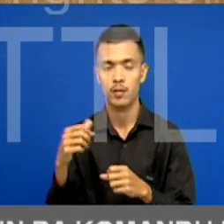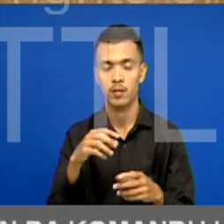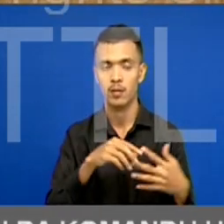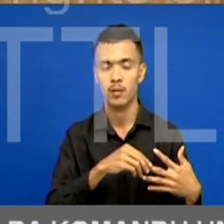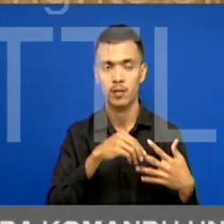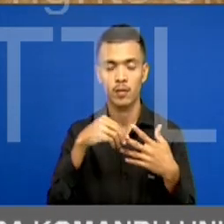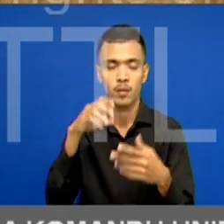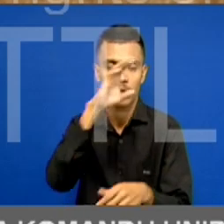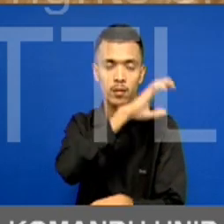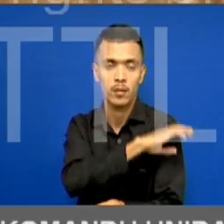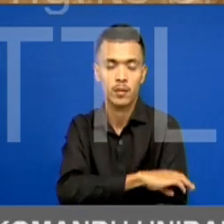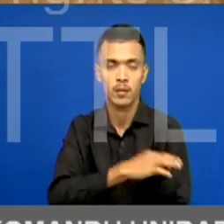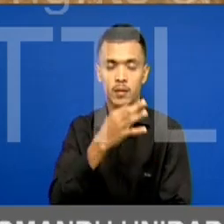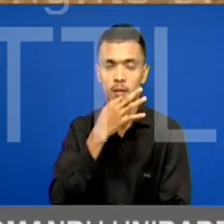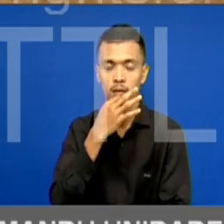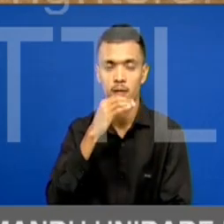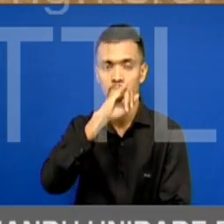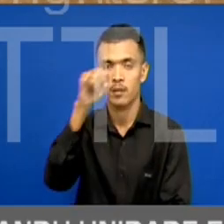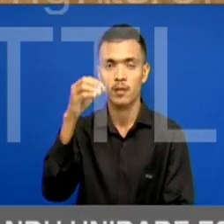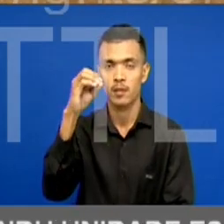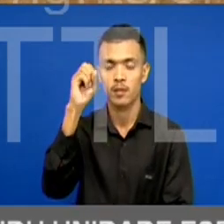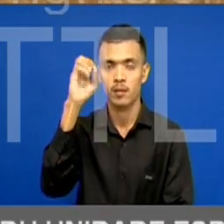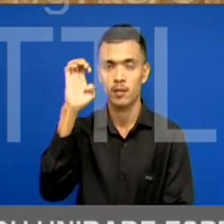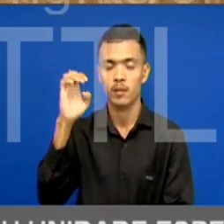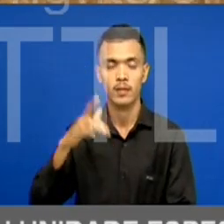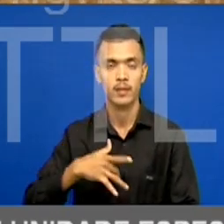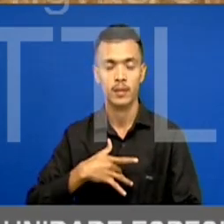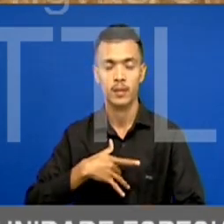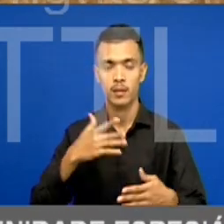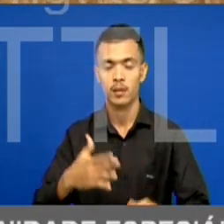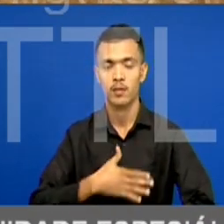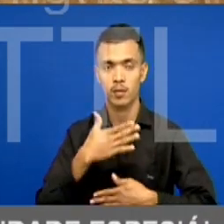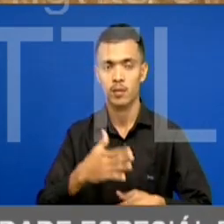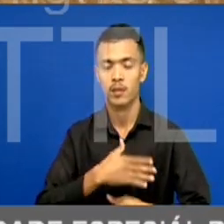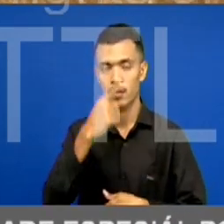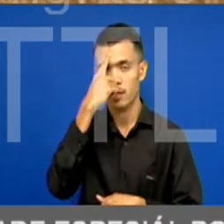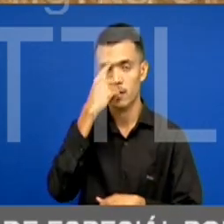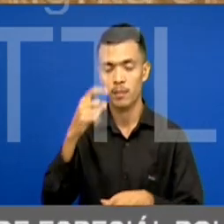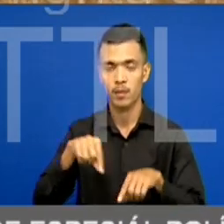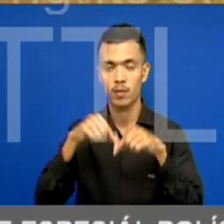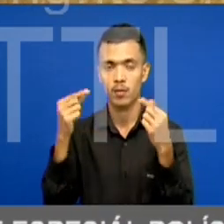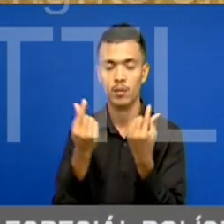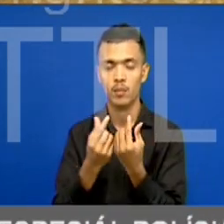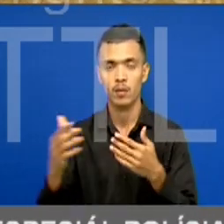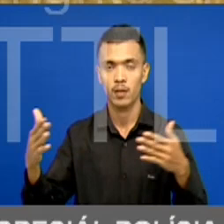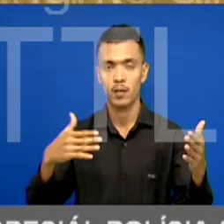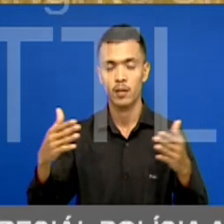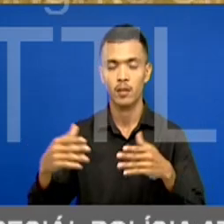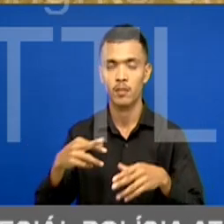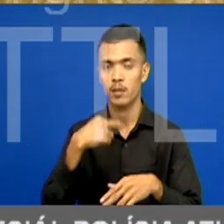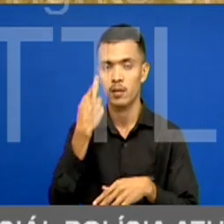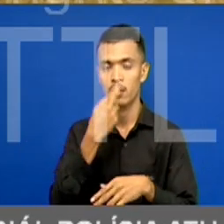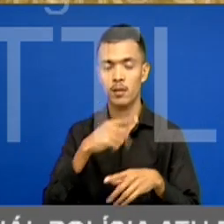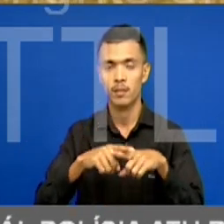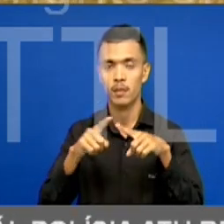grupo Morris Nudar Agricultor, José Manuel sente orgulho, tamba grupo colheita har hectares hat, mas bem se dog belefaan iha